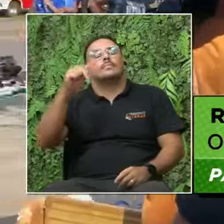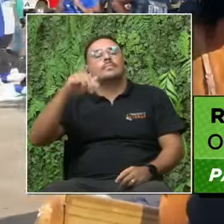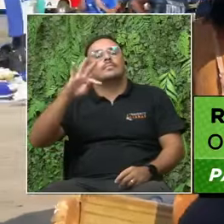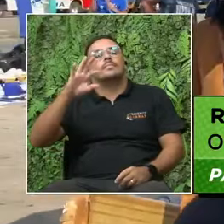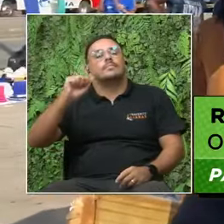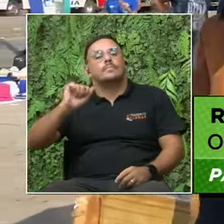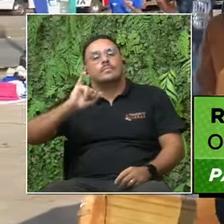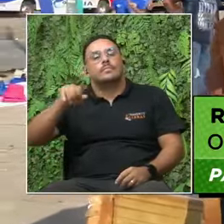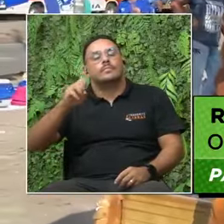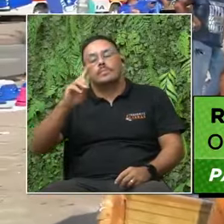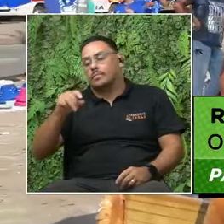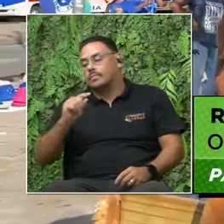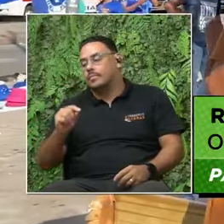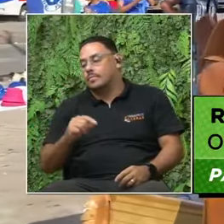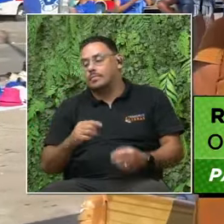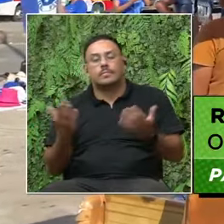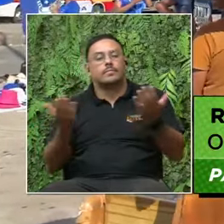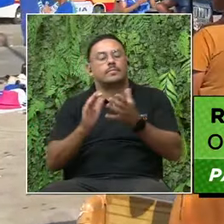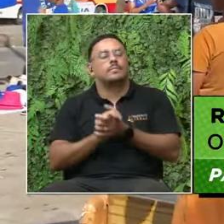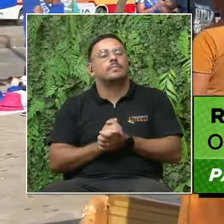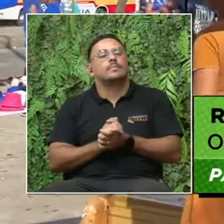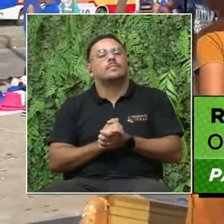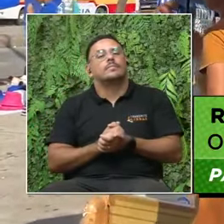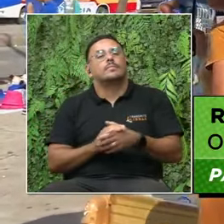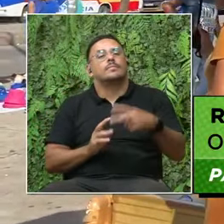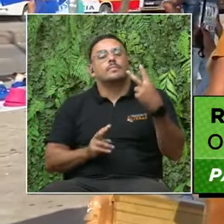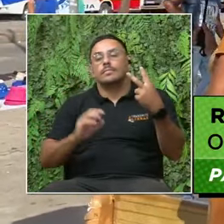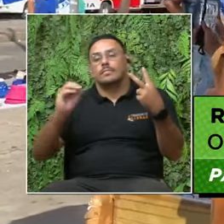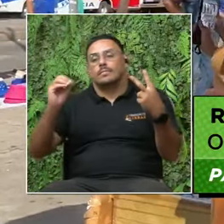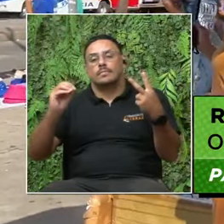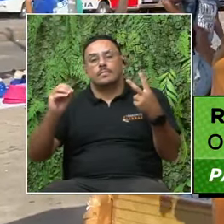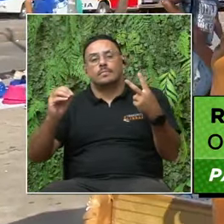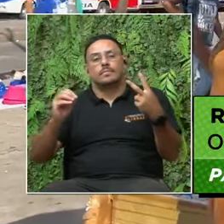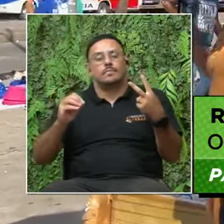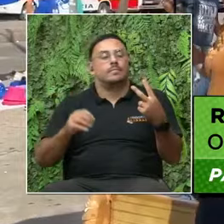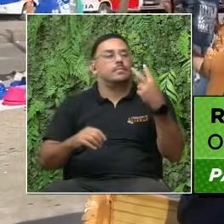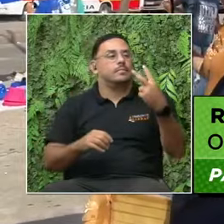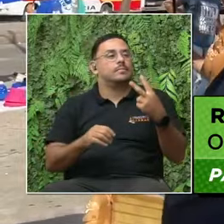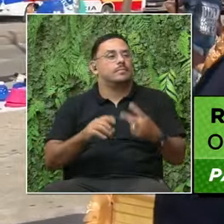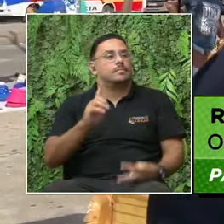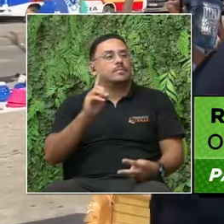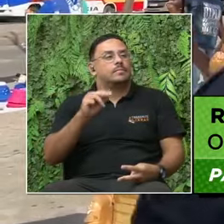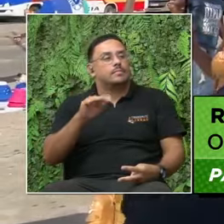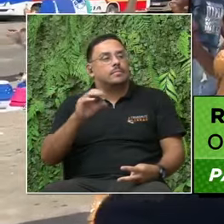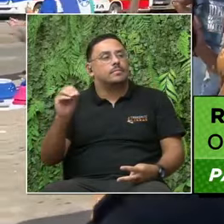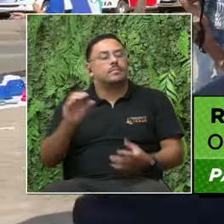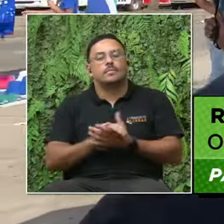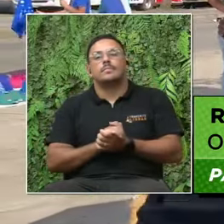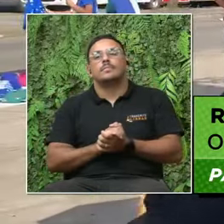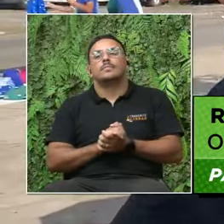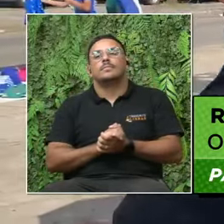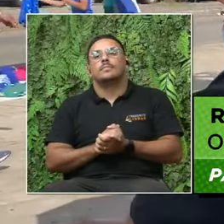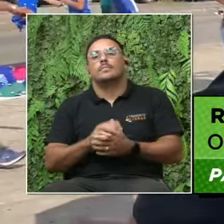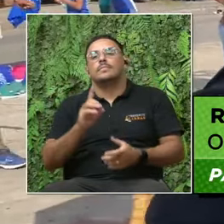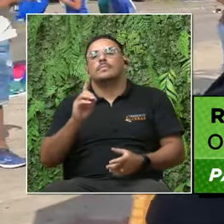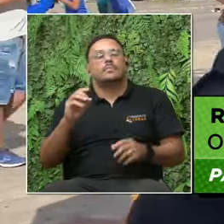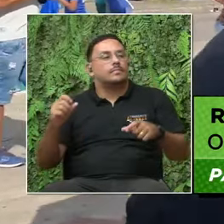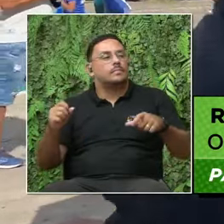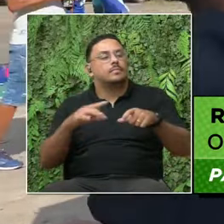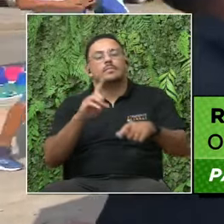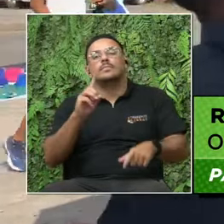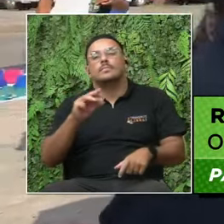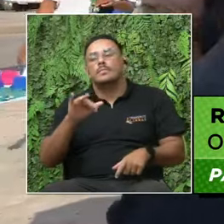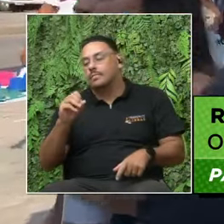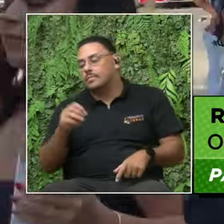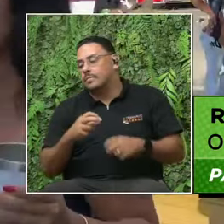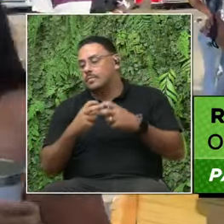Jardim América Antonio E aí placão de hoje hoje vai ser 2 a 0 cruzeirão dois do din Neno dois do din Neno din Neno artilheiro goleador cruzeirão